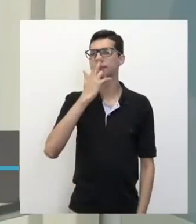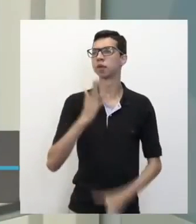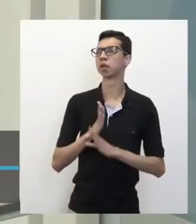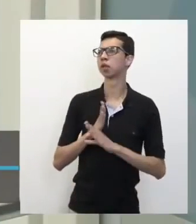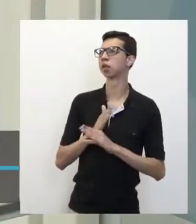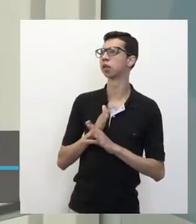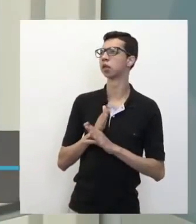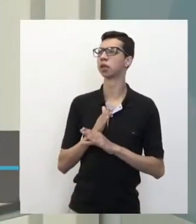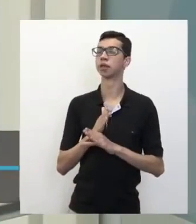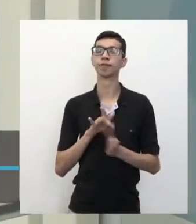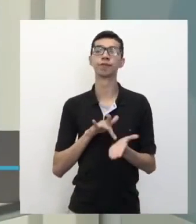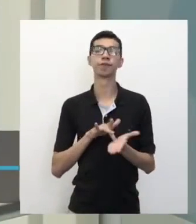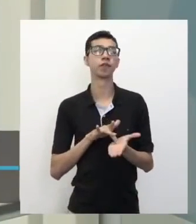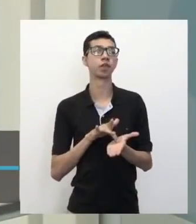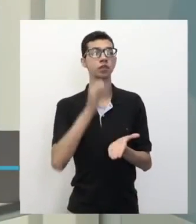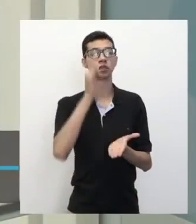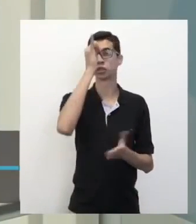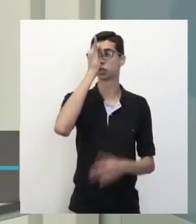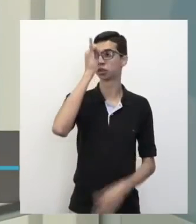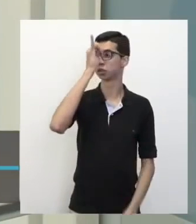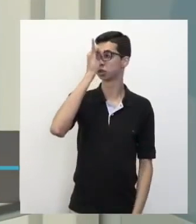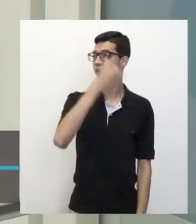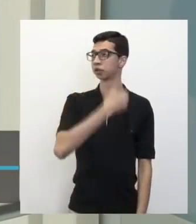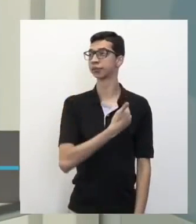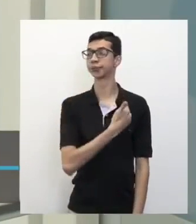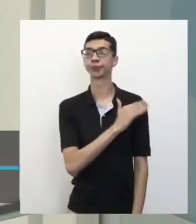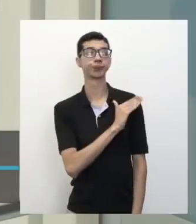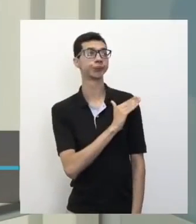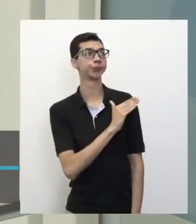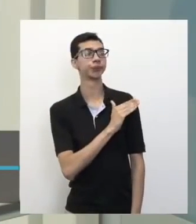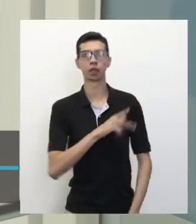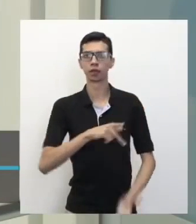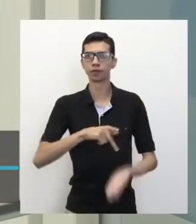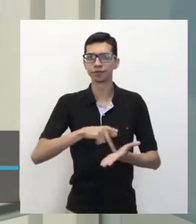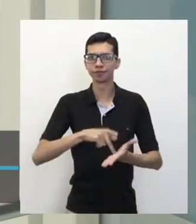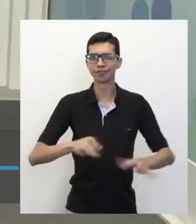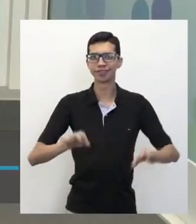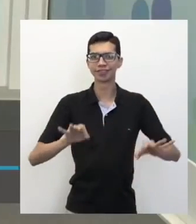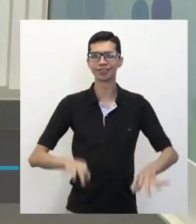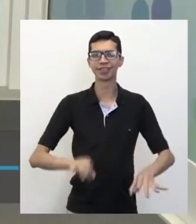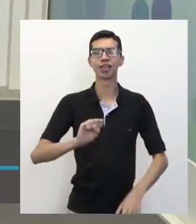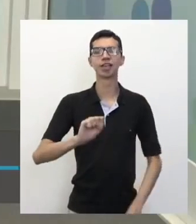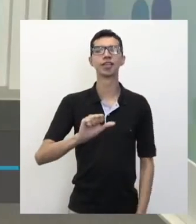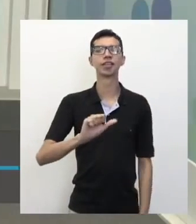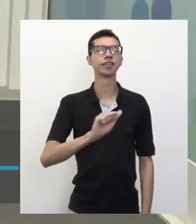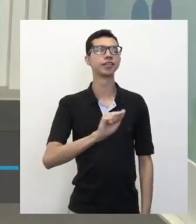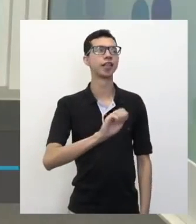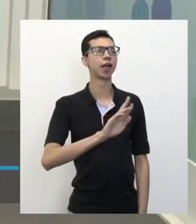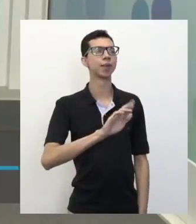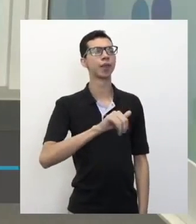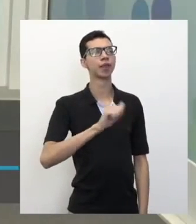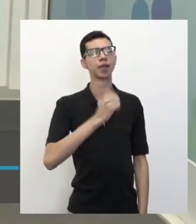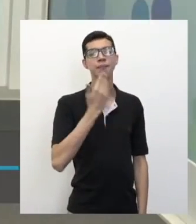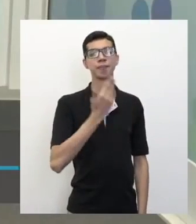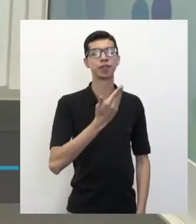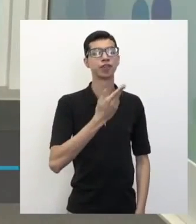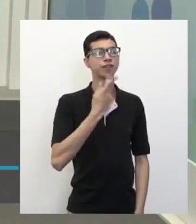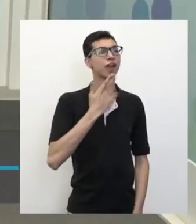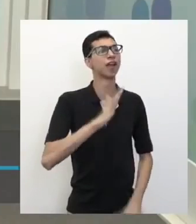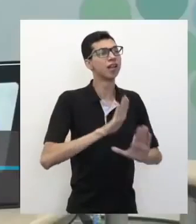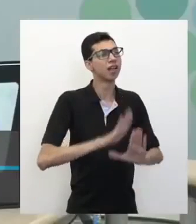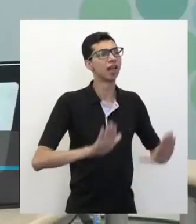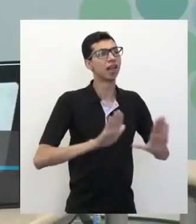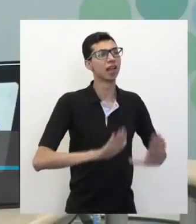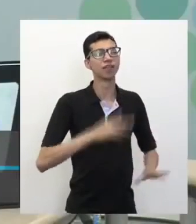sonsa. A Yasmin falando, isso mesmo. Isso. A Sabrina tá pedindo, falem mais devagar, mas é que a gente quer. Por causa